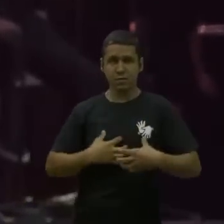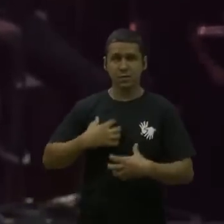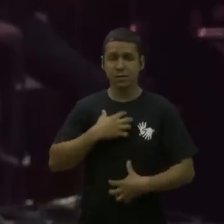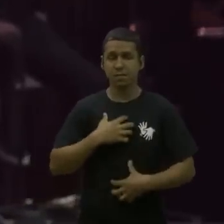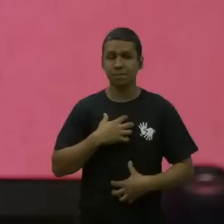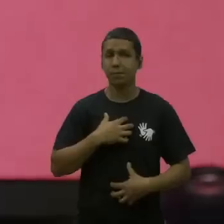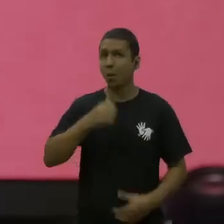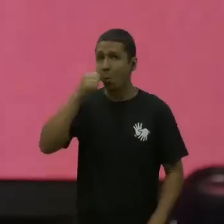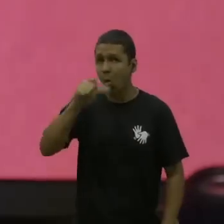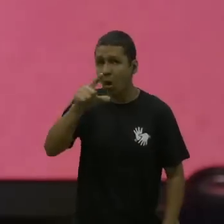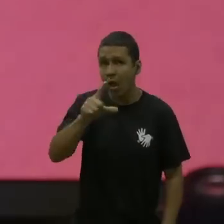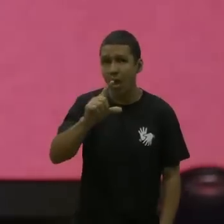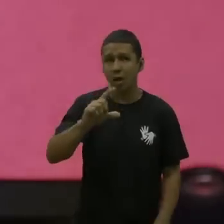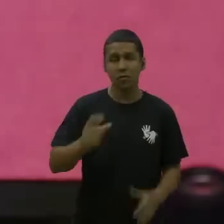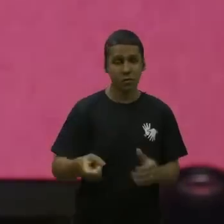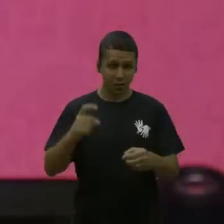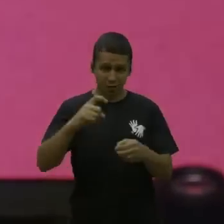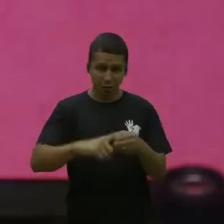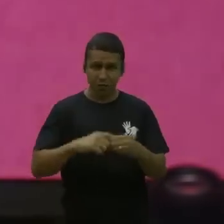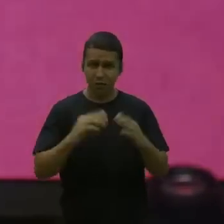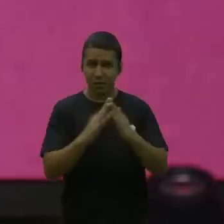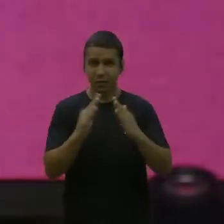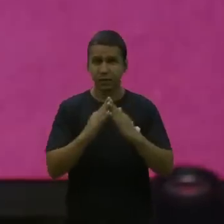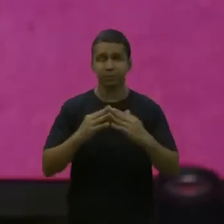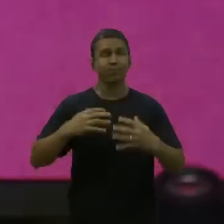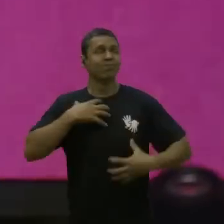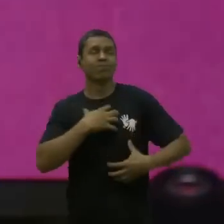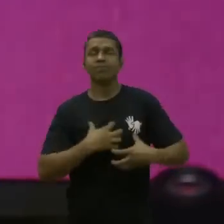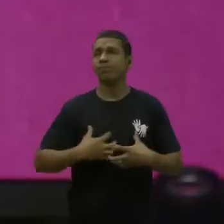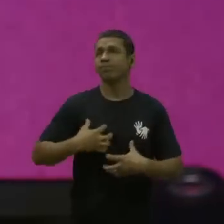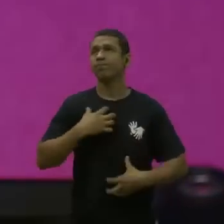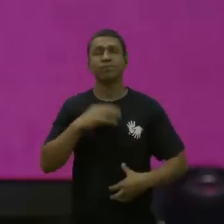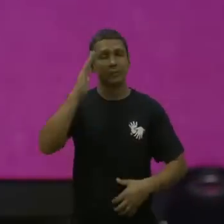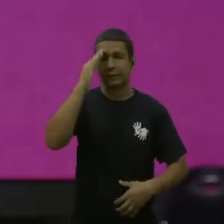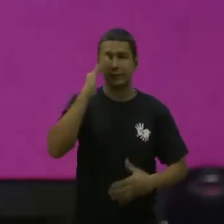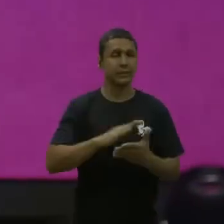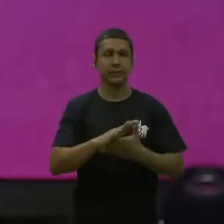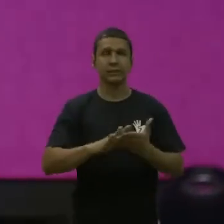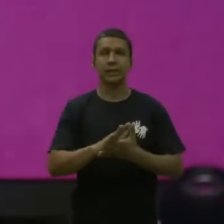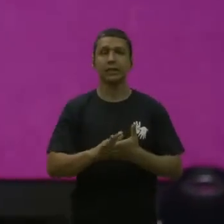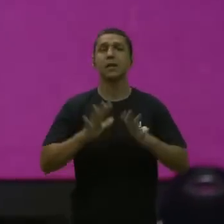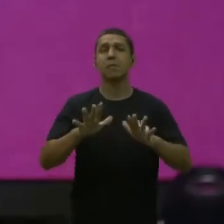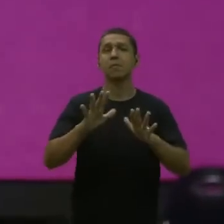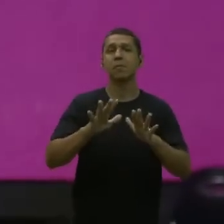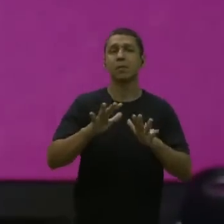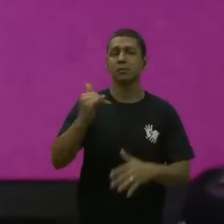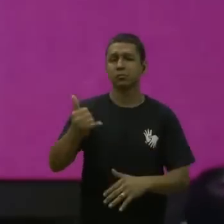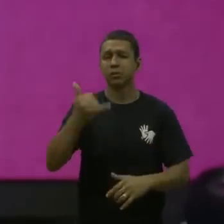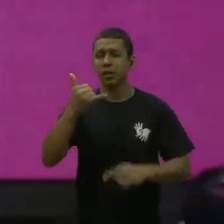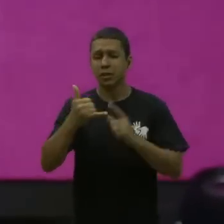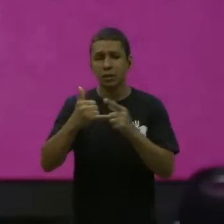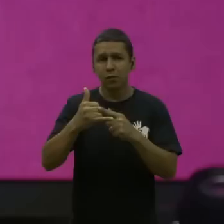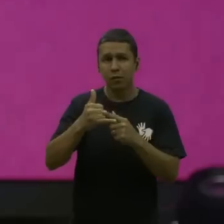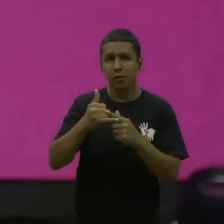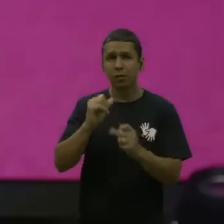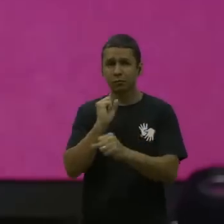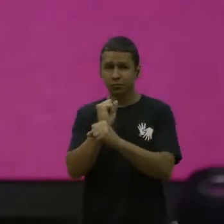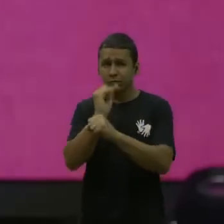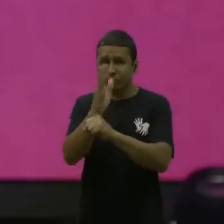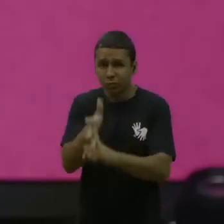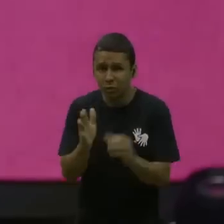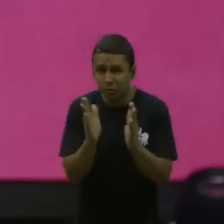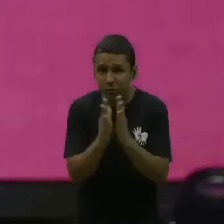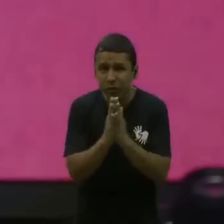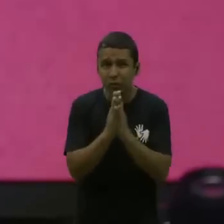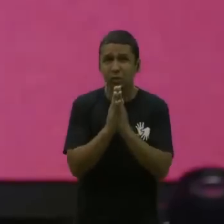Mulher, tu vai voltar para casa incomodada hoje. Tu não vai entender nada, mas tu vai botar esse telefone para despertar de madrugada de novo.